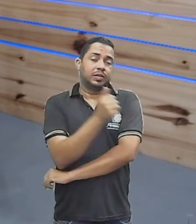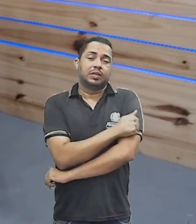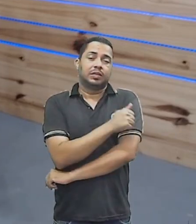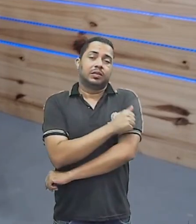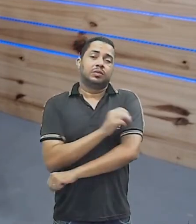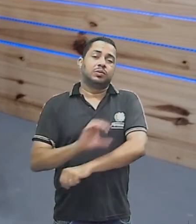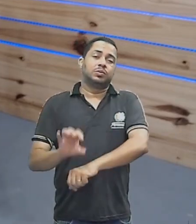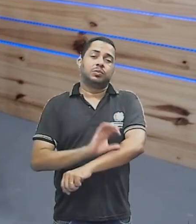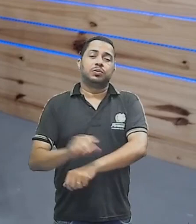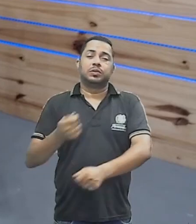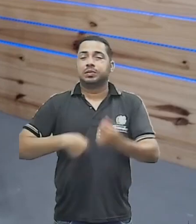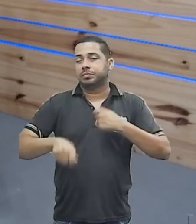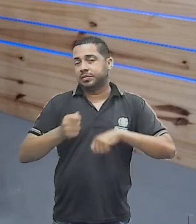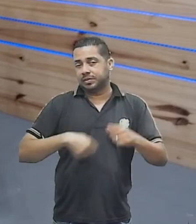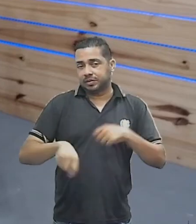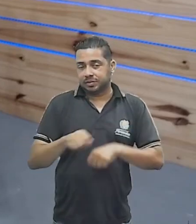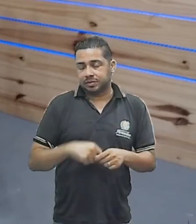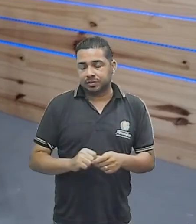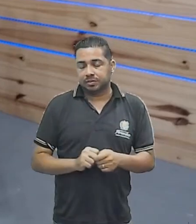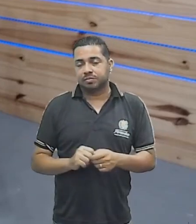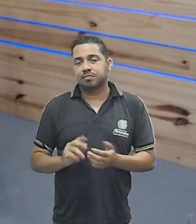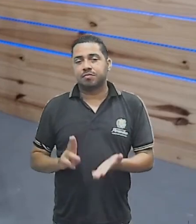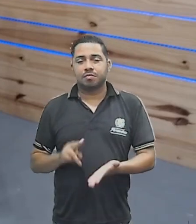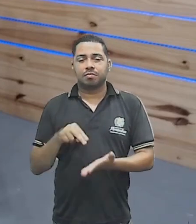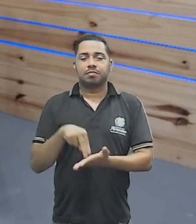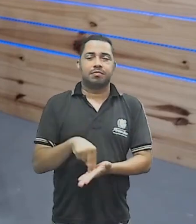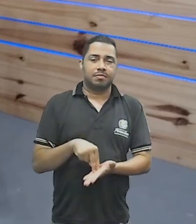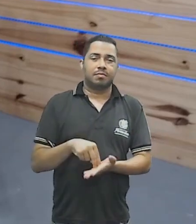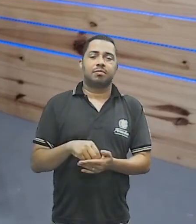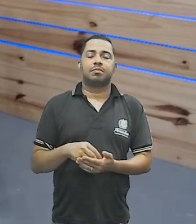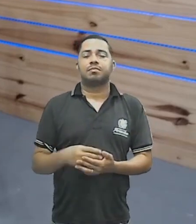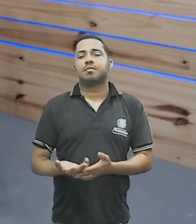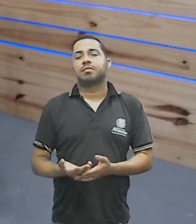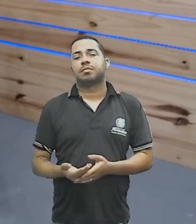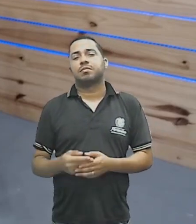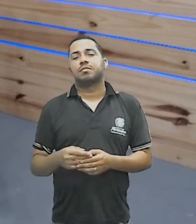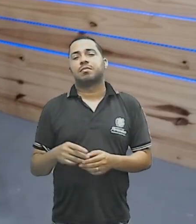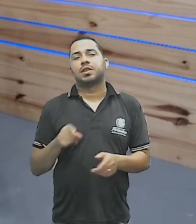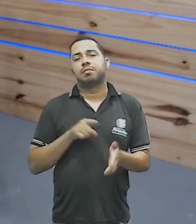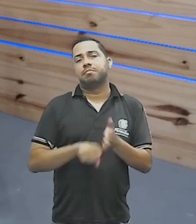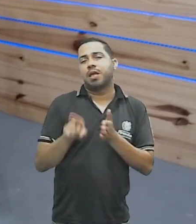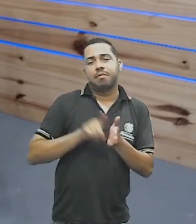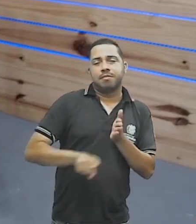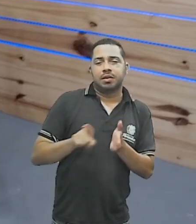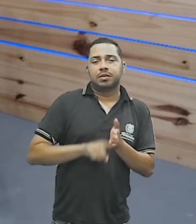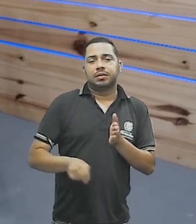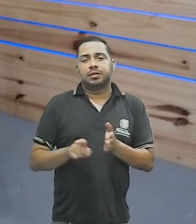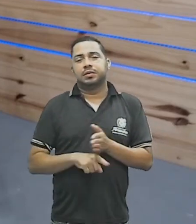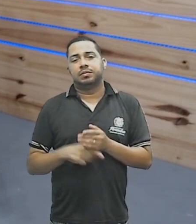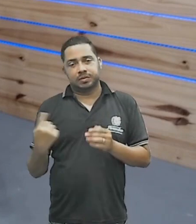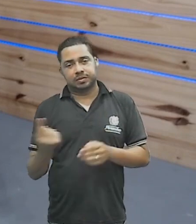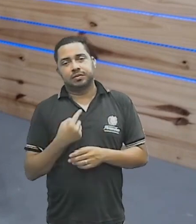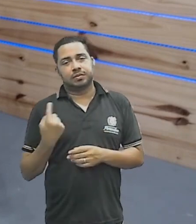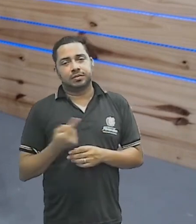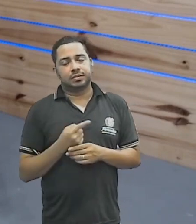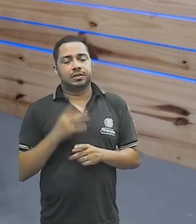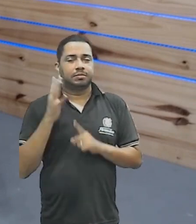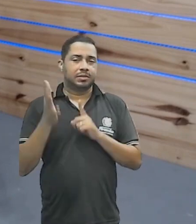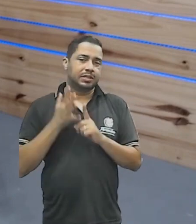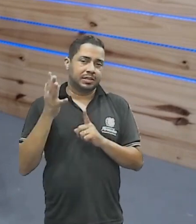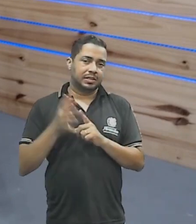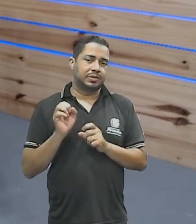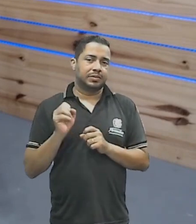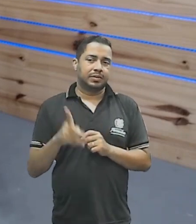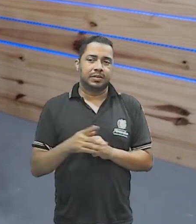curso de administração, né, assumindo esse protagonismo estudantil, vai fazer algumas perguntinhas para as nossas palestrantes,